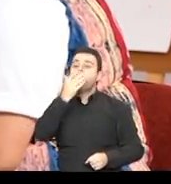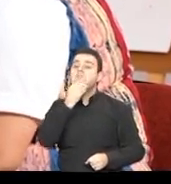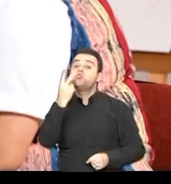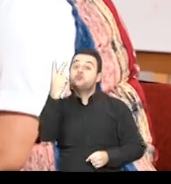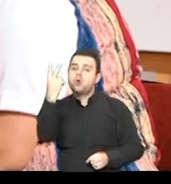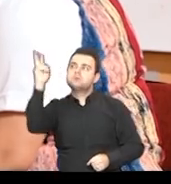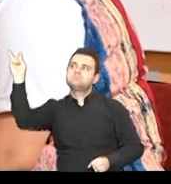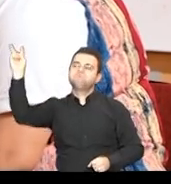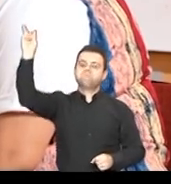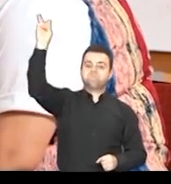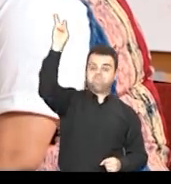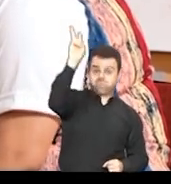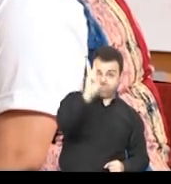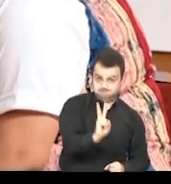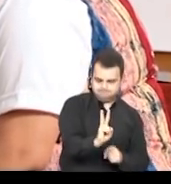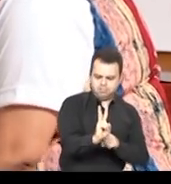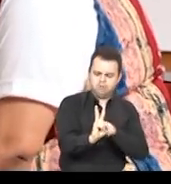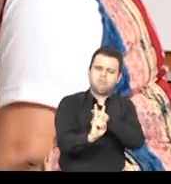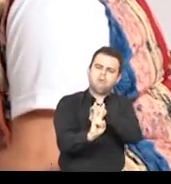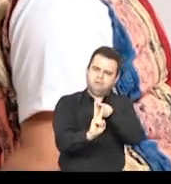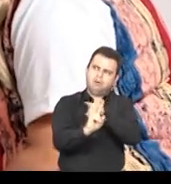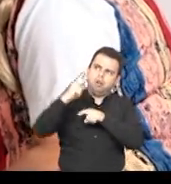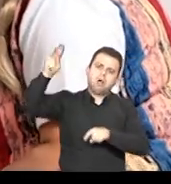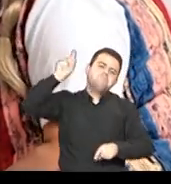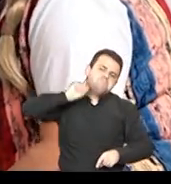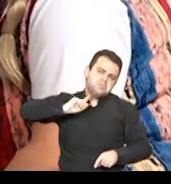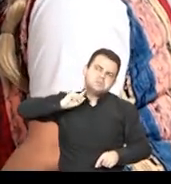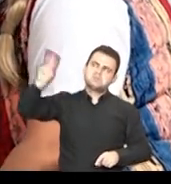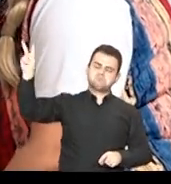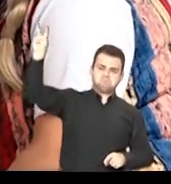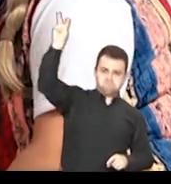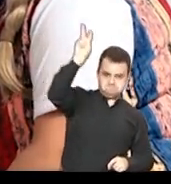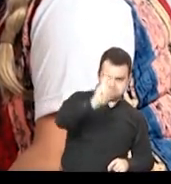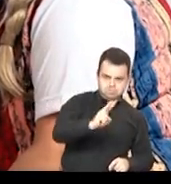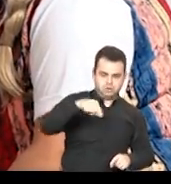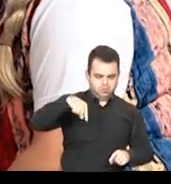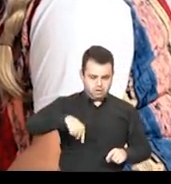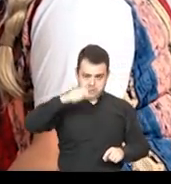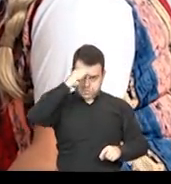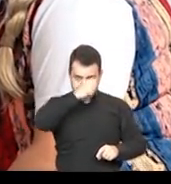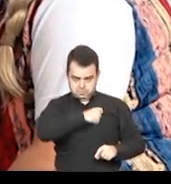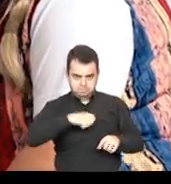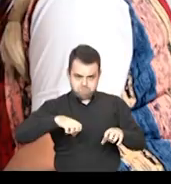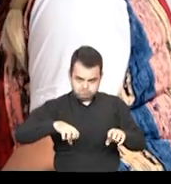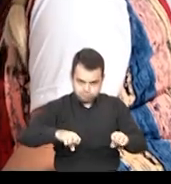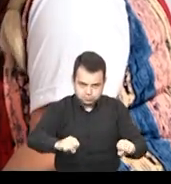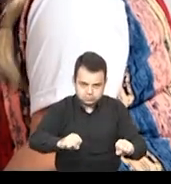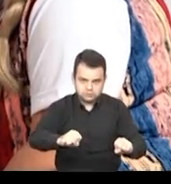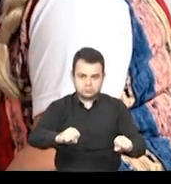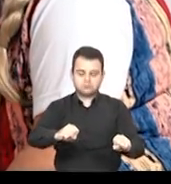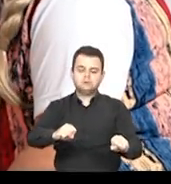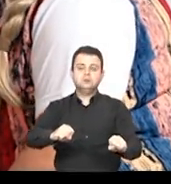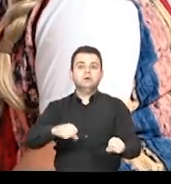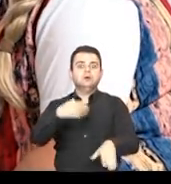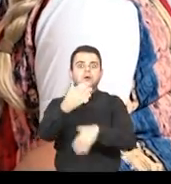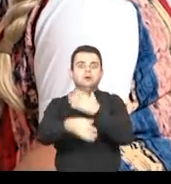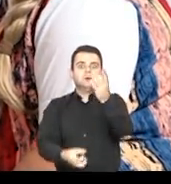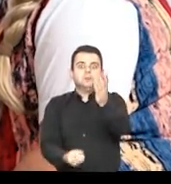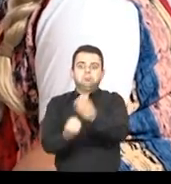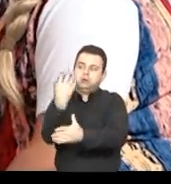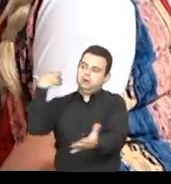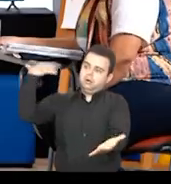amigo, desbravadores vindos de Minas Gerais, chegaram e se estabeleceram nas terras até onde hoje é o nosso